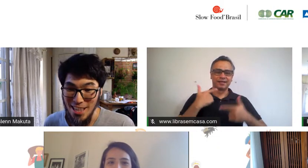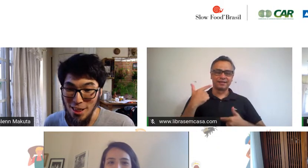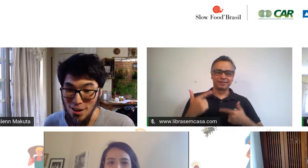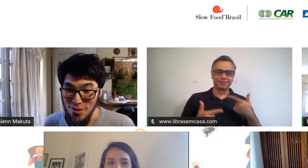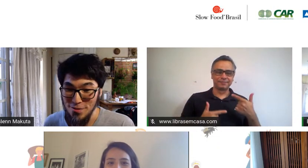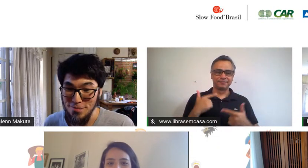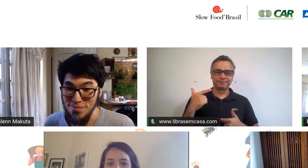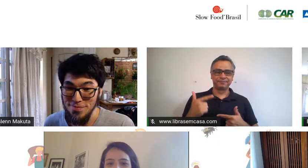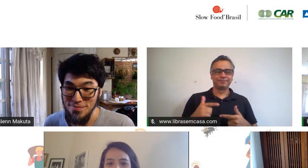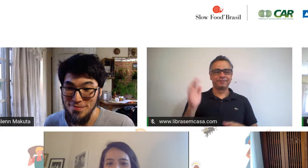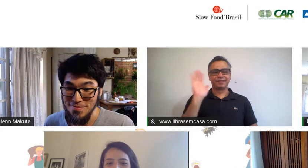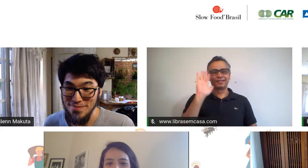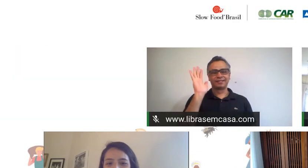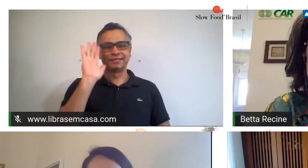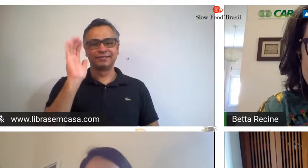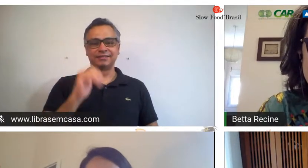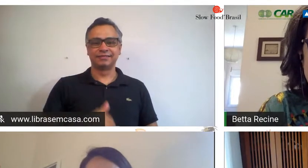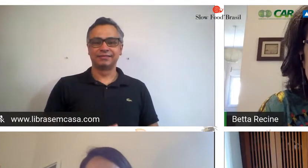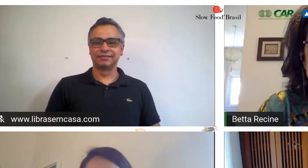e até logo.